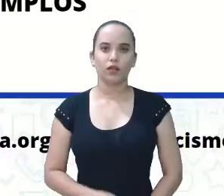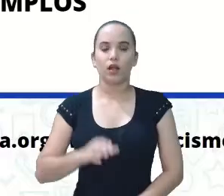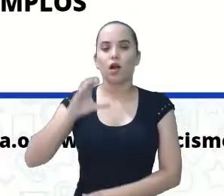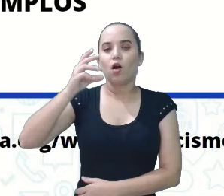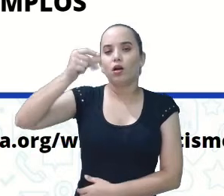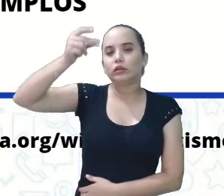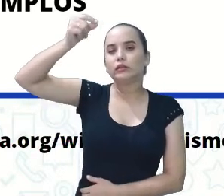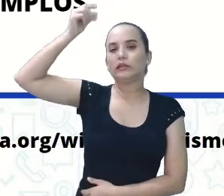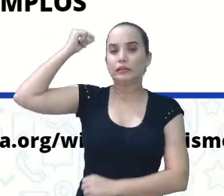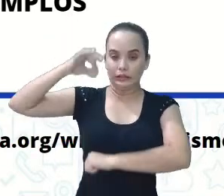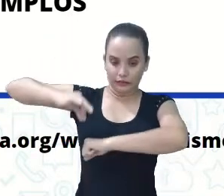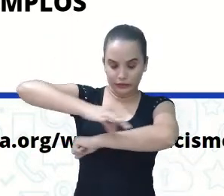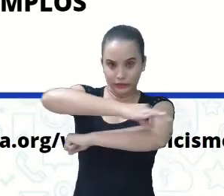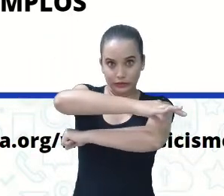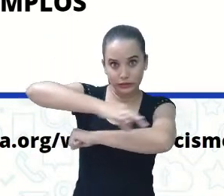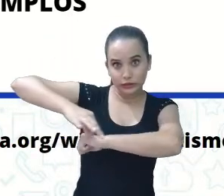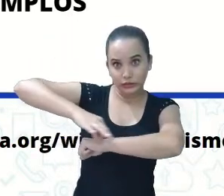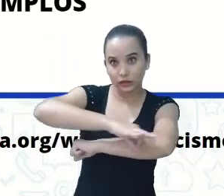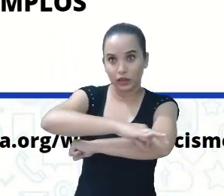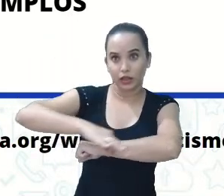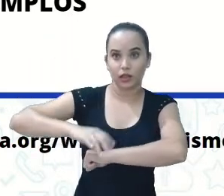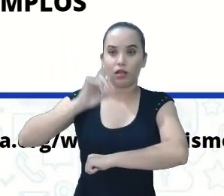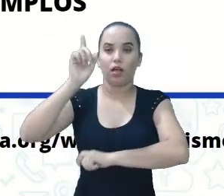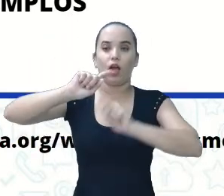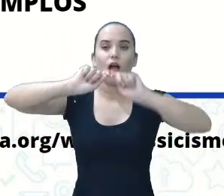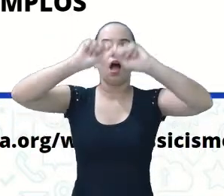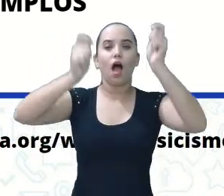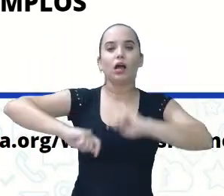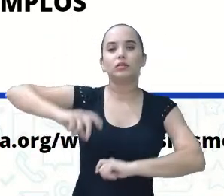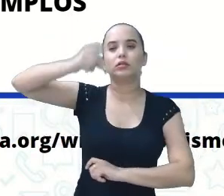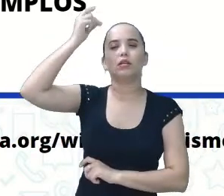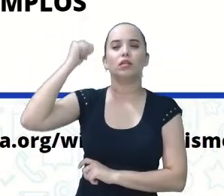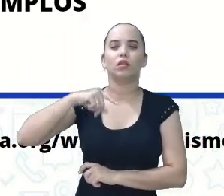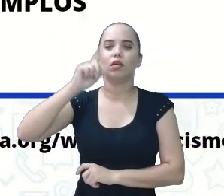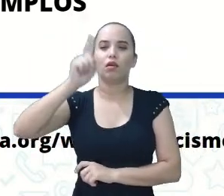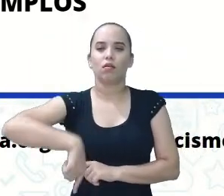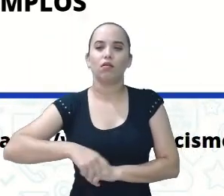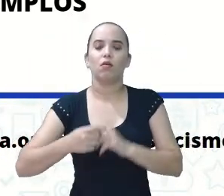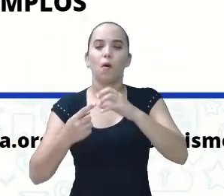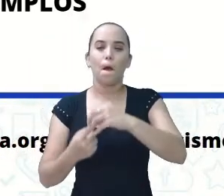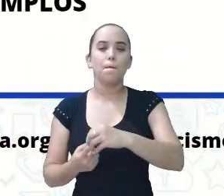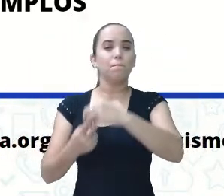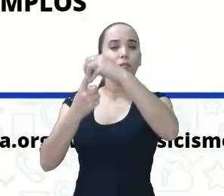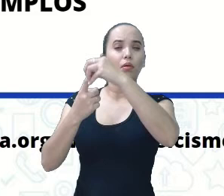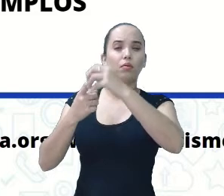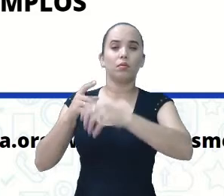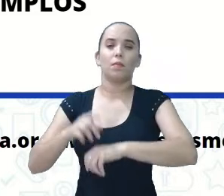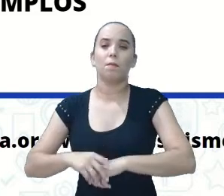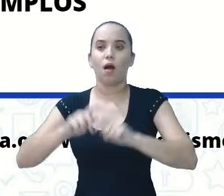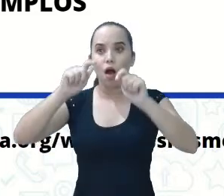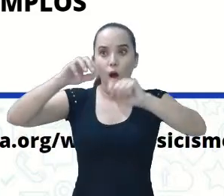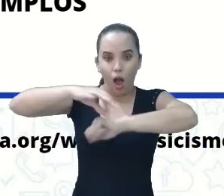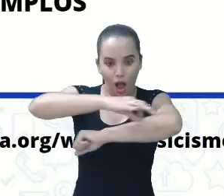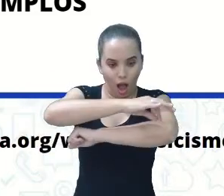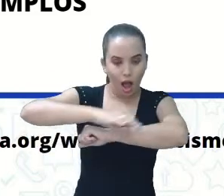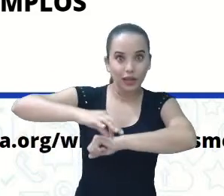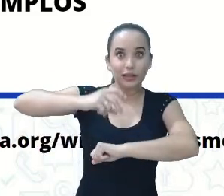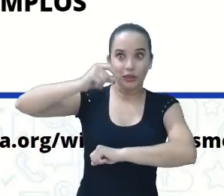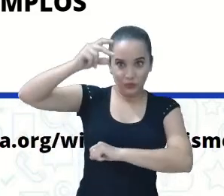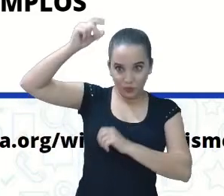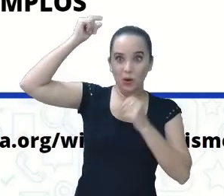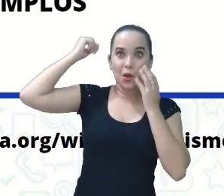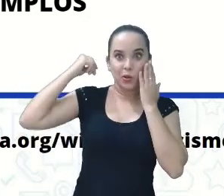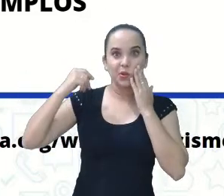Classicismo na arquitetura. A arte da antiguidade tem como um de seus pilares a arquitetura clássica, que tem origem na Grécia e